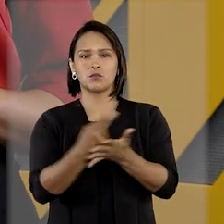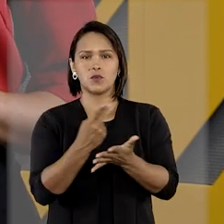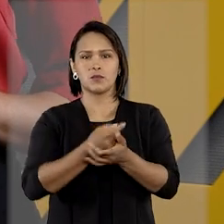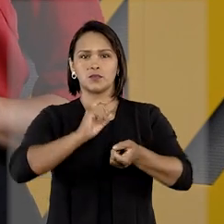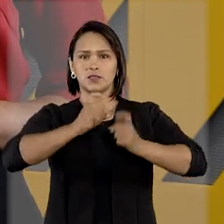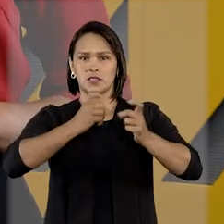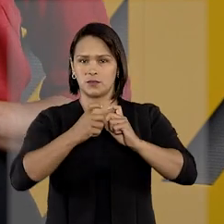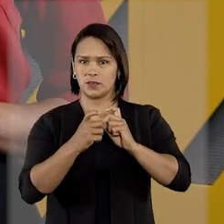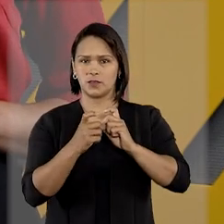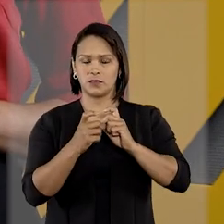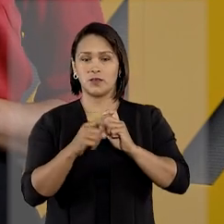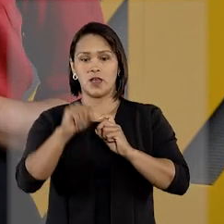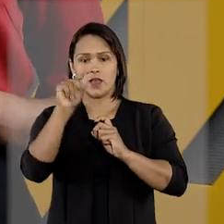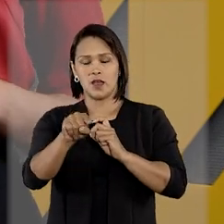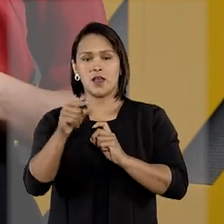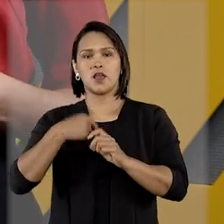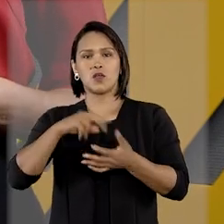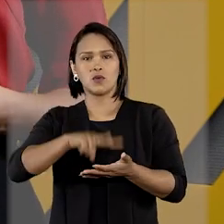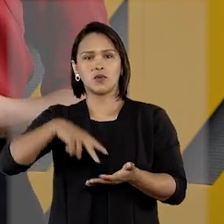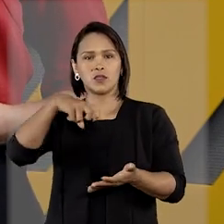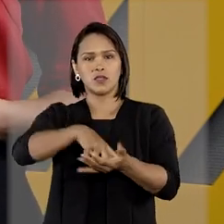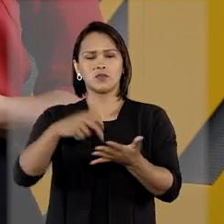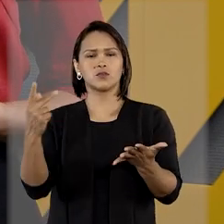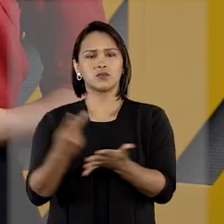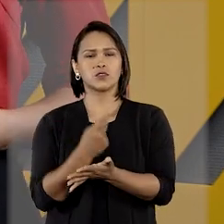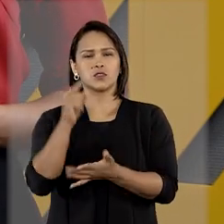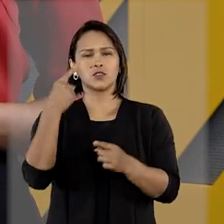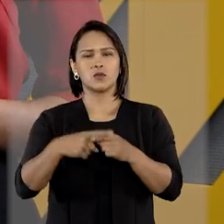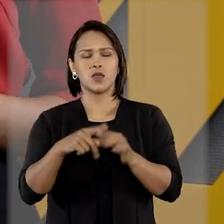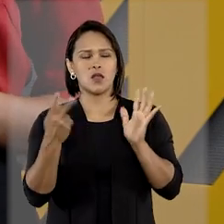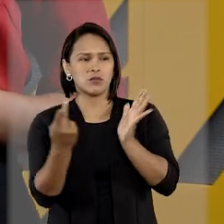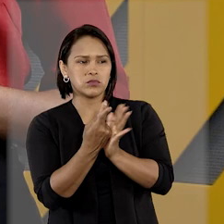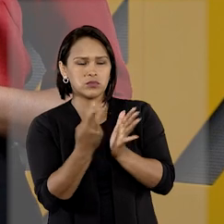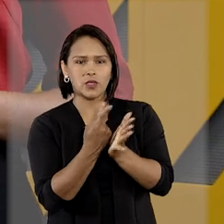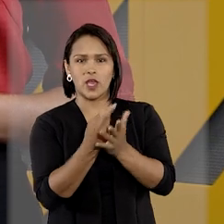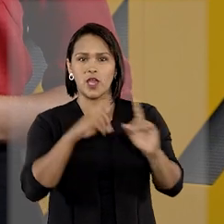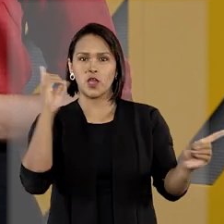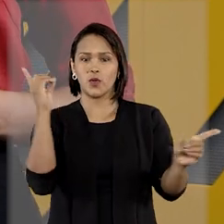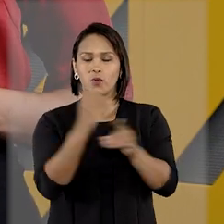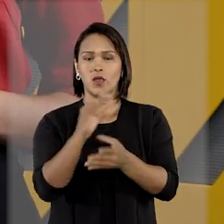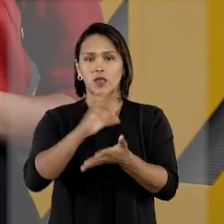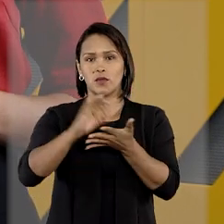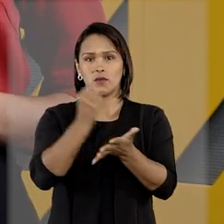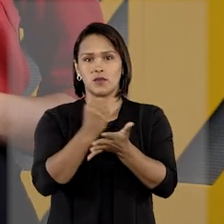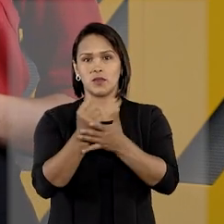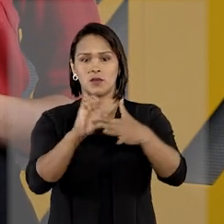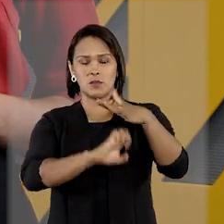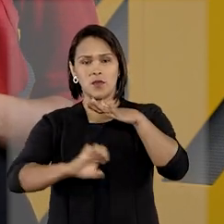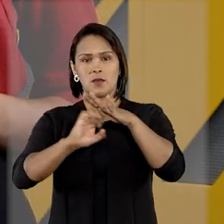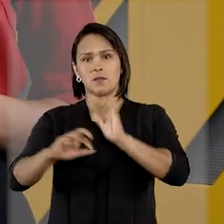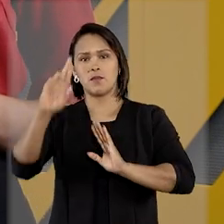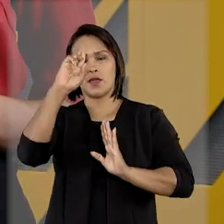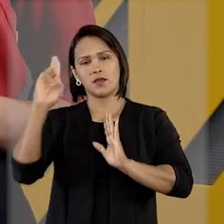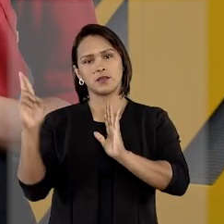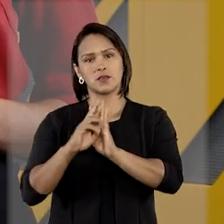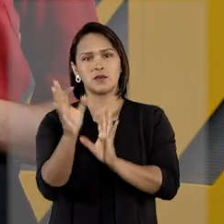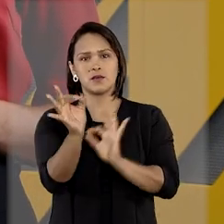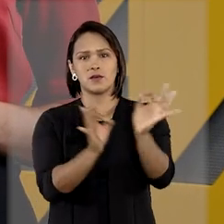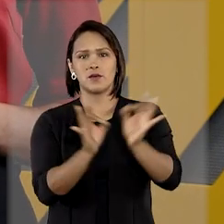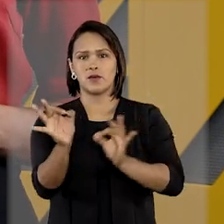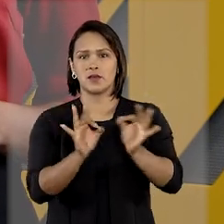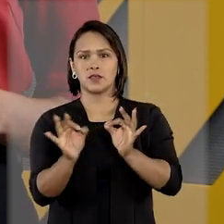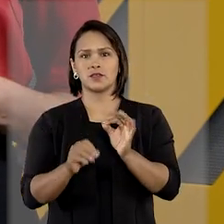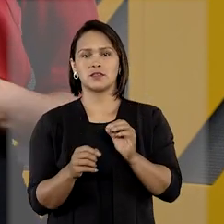por improbidade administrativa. A condenação se deu devido a irregularidades na contratação da empresa responsável